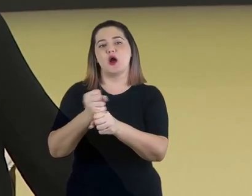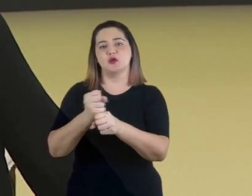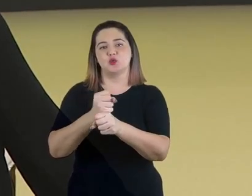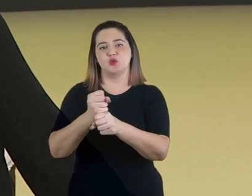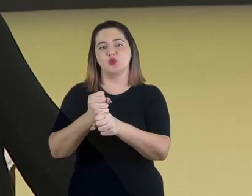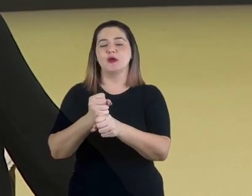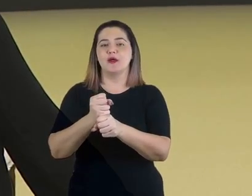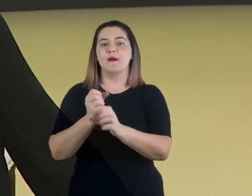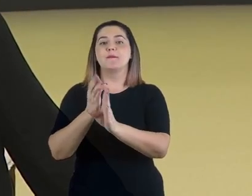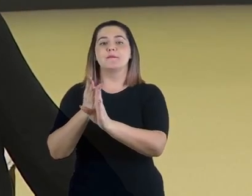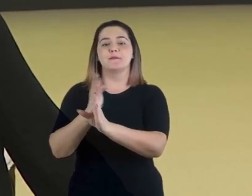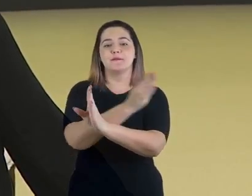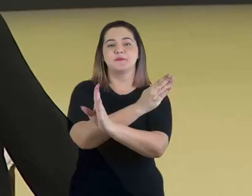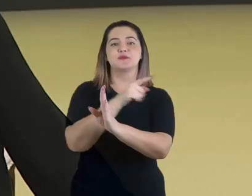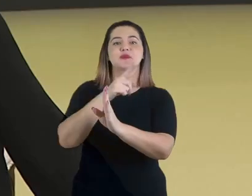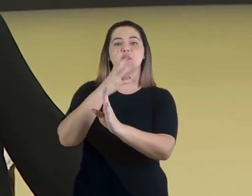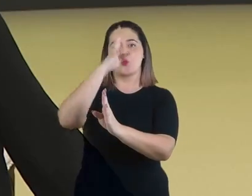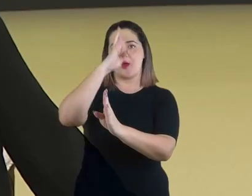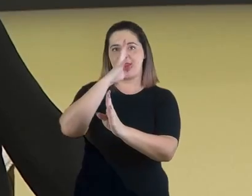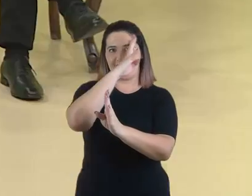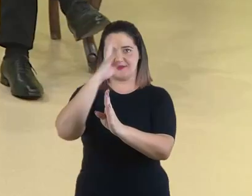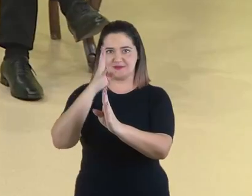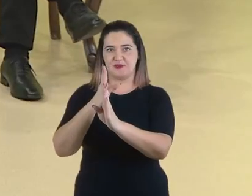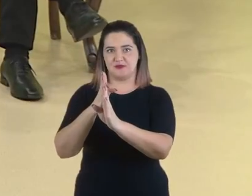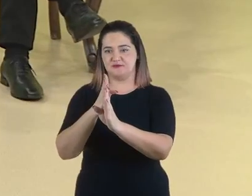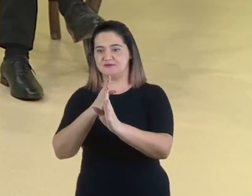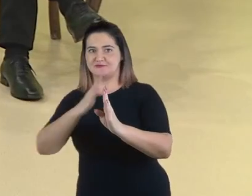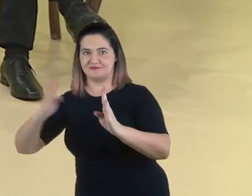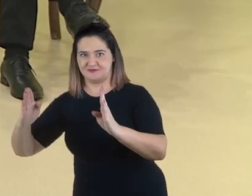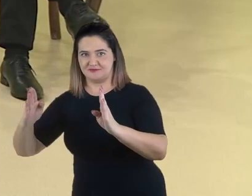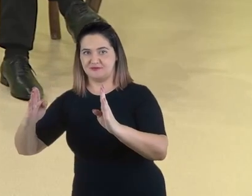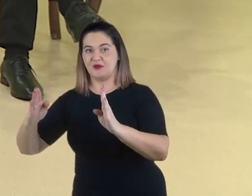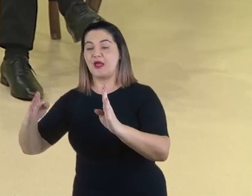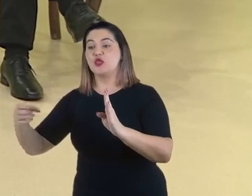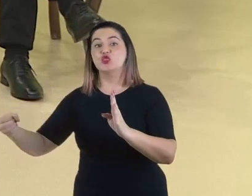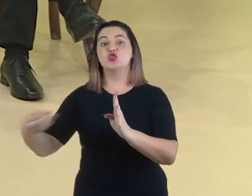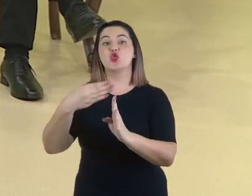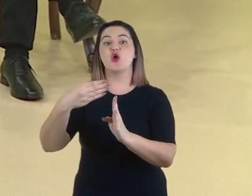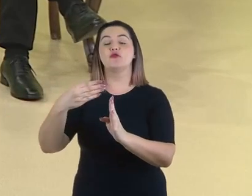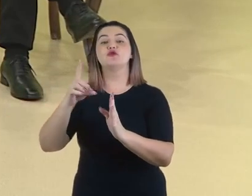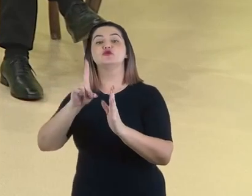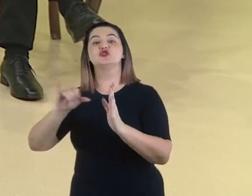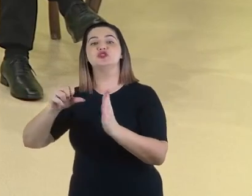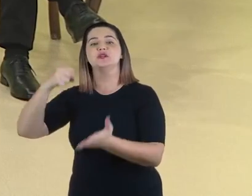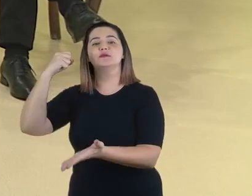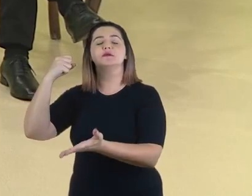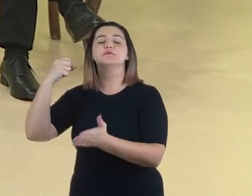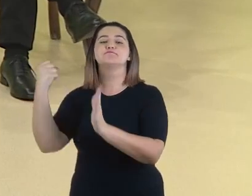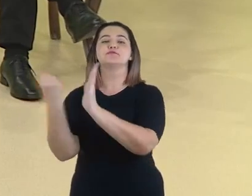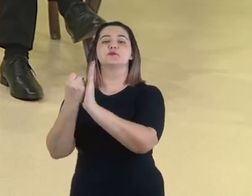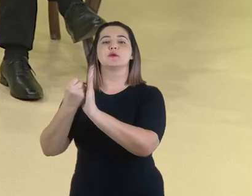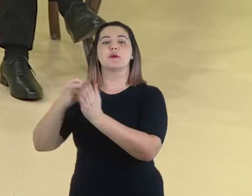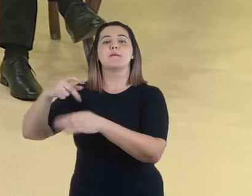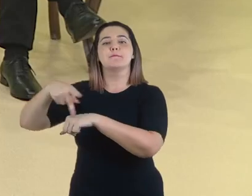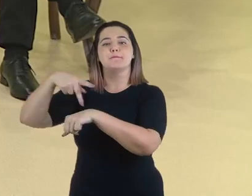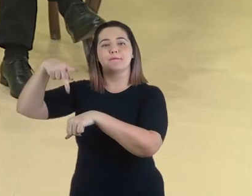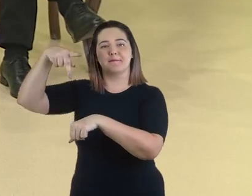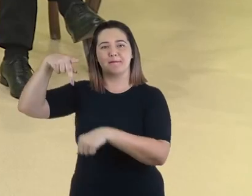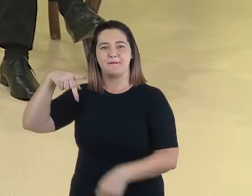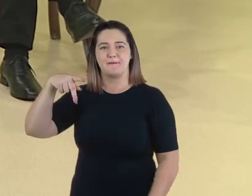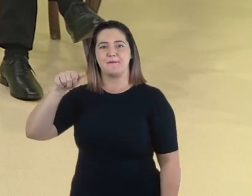a nova data da Páscoa. Eu digo nova data da Páscoa porque a data original da